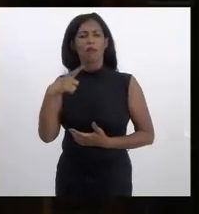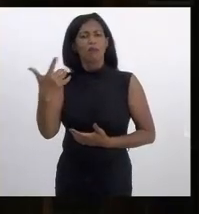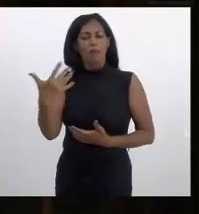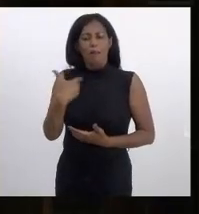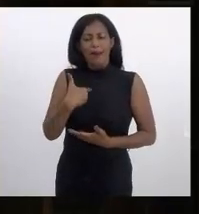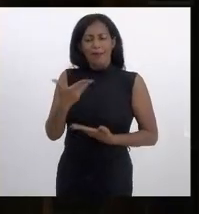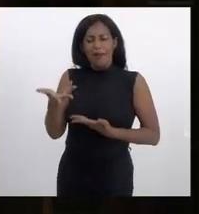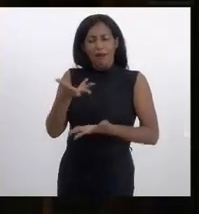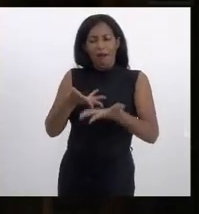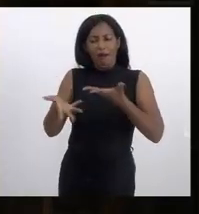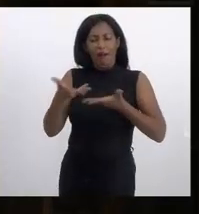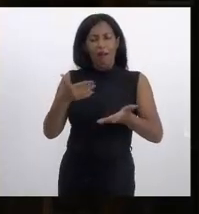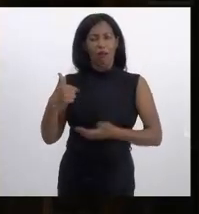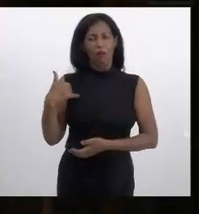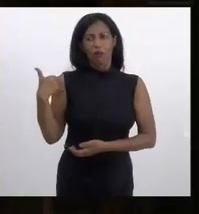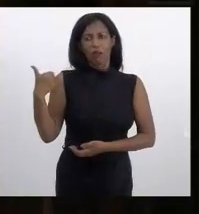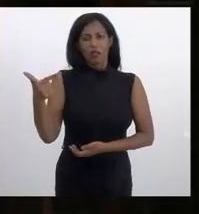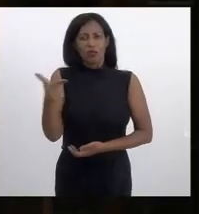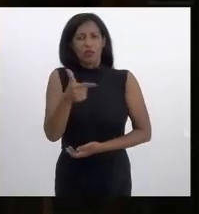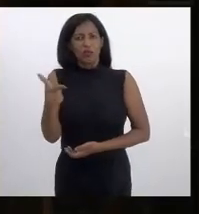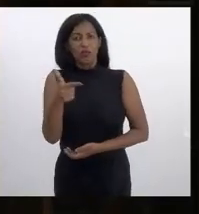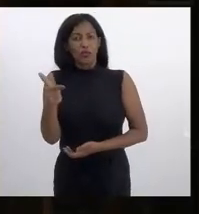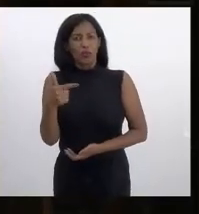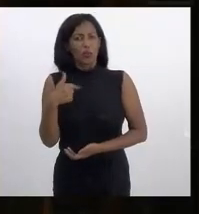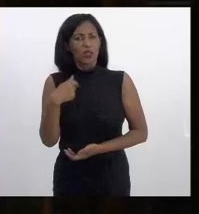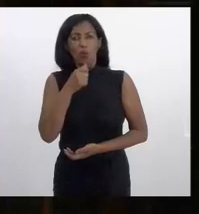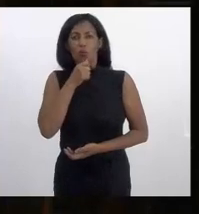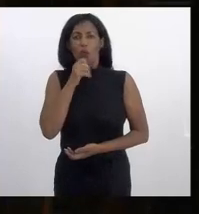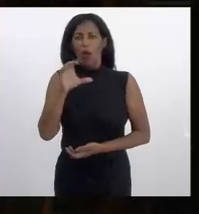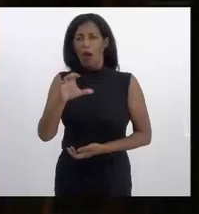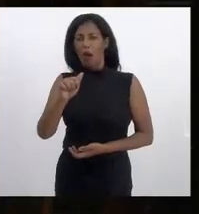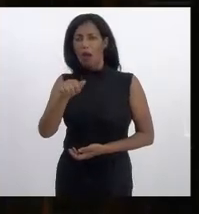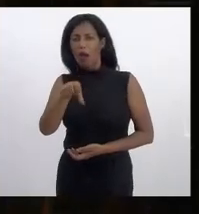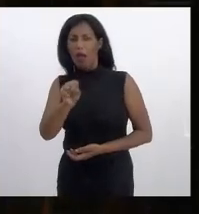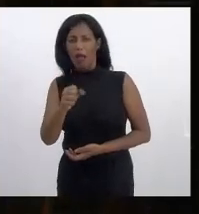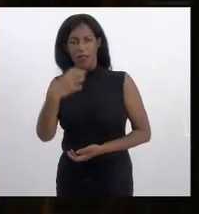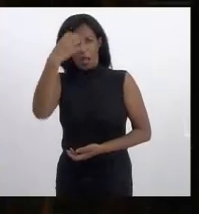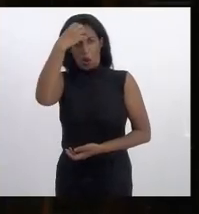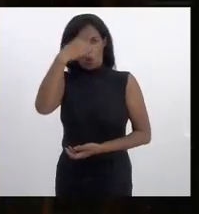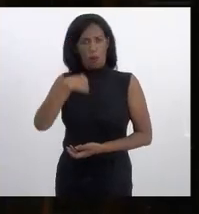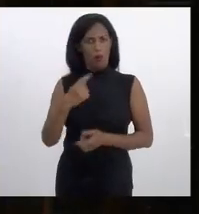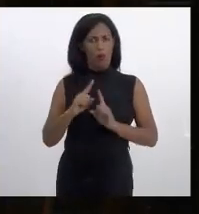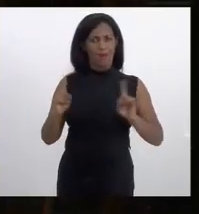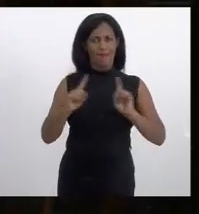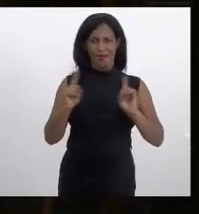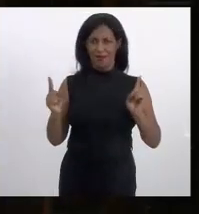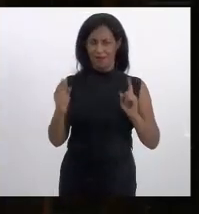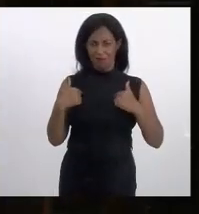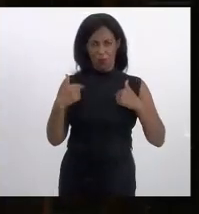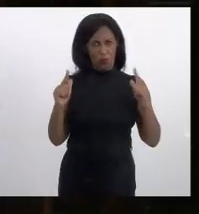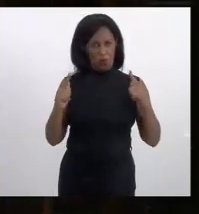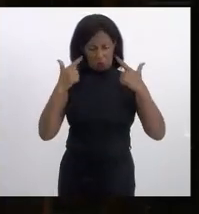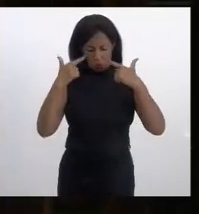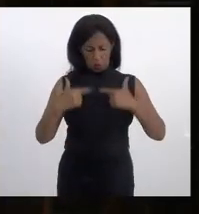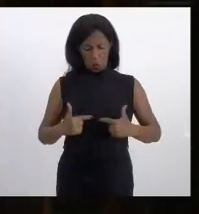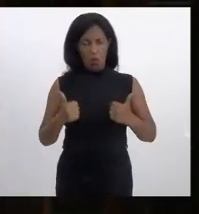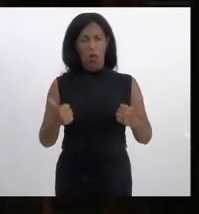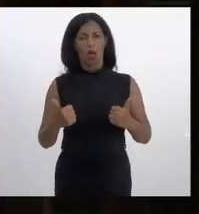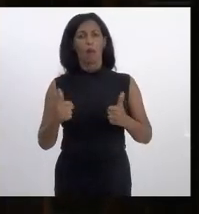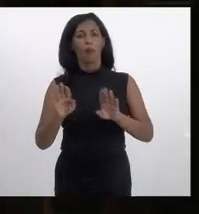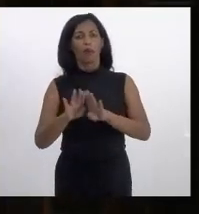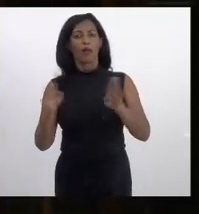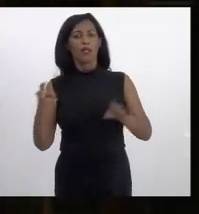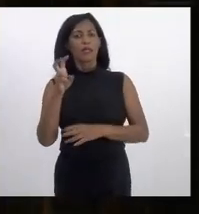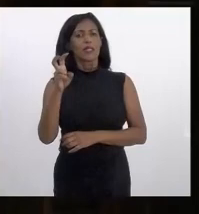atrativo já com 22 anos eu não fiz o cais ainda é culpa não foi minha meu comportamento excepcional o que eu acho que você abre cinco